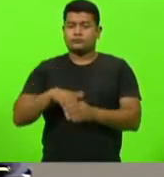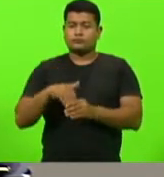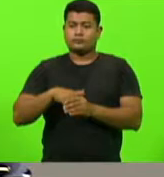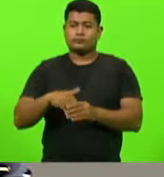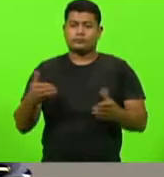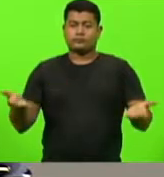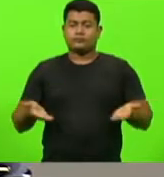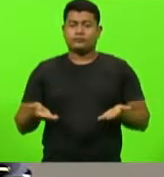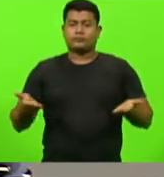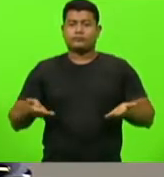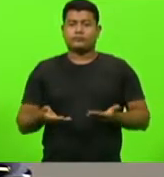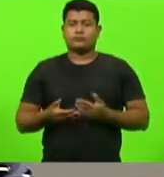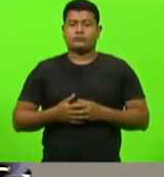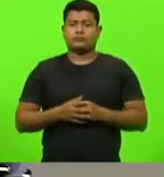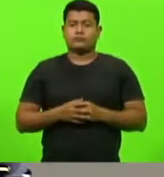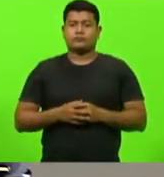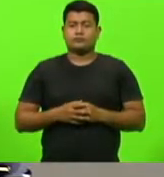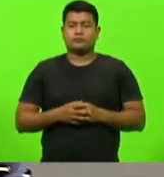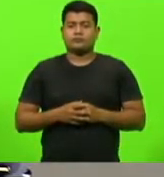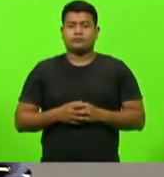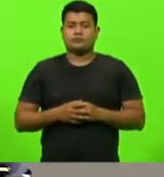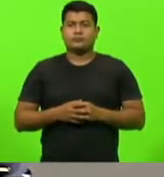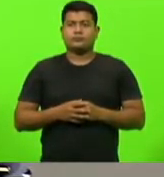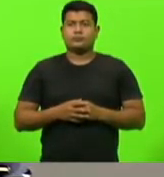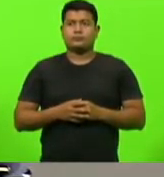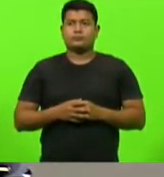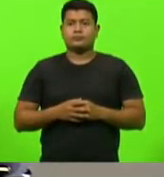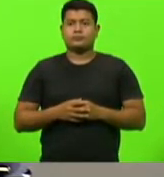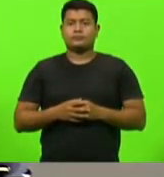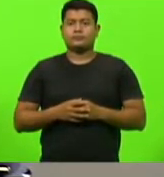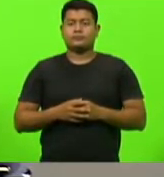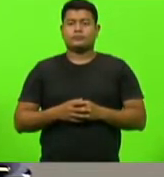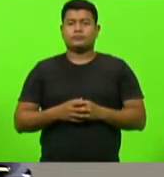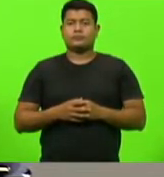dia de hoje. Me parece justo. Presidente.